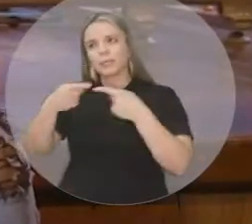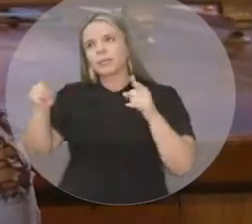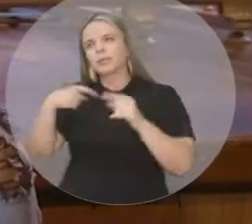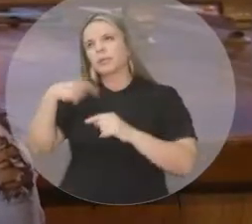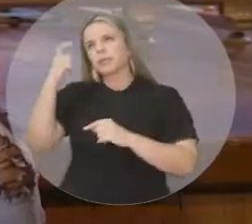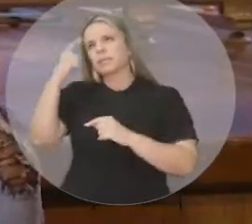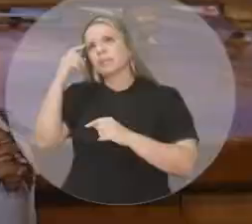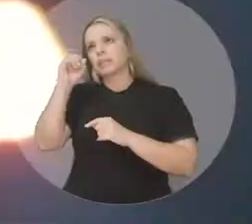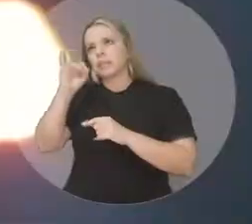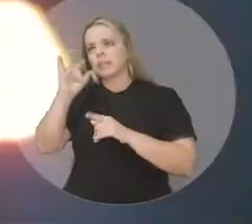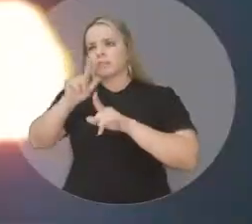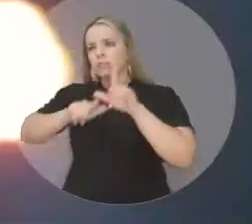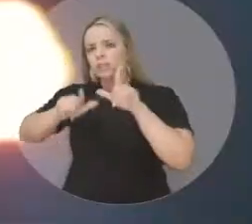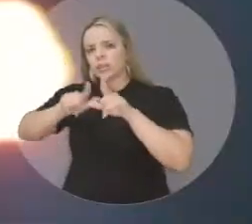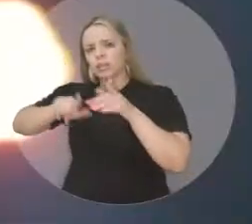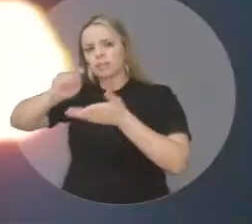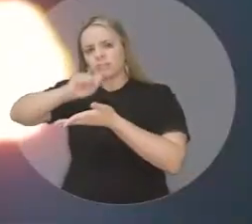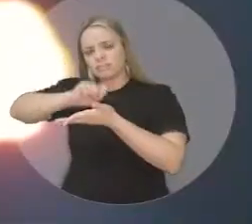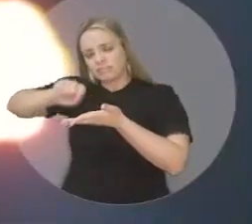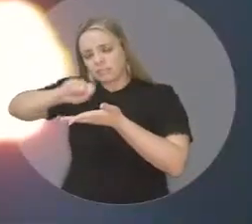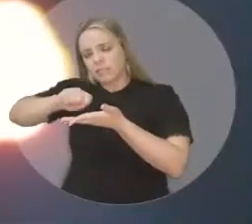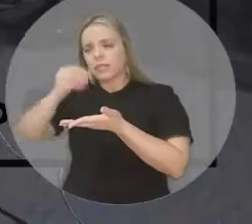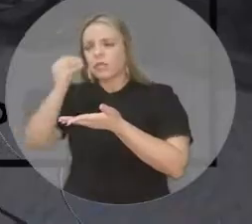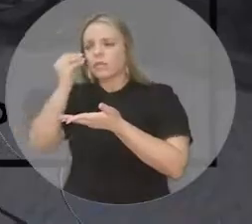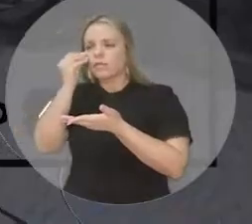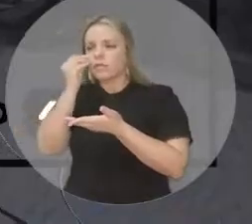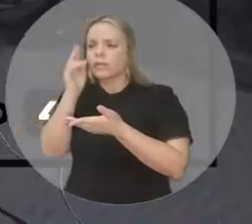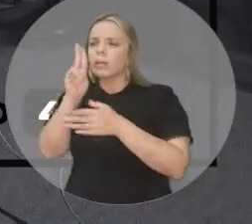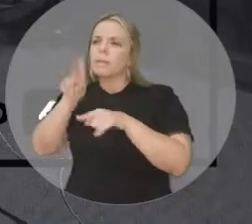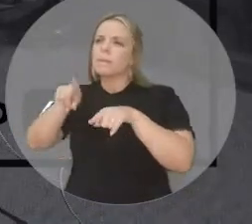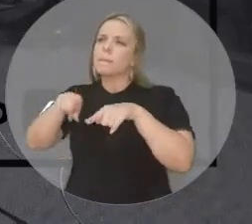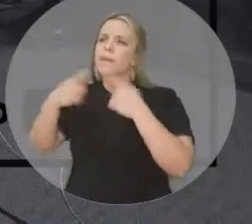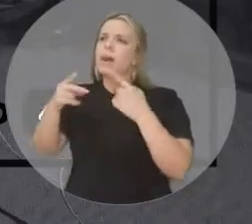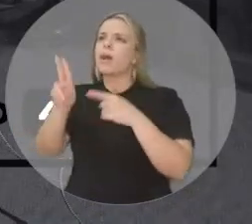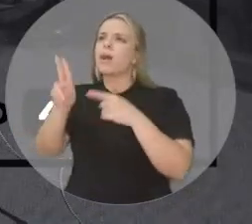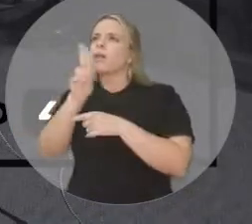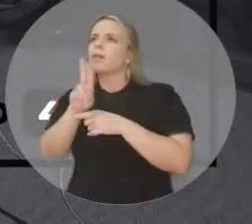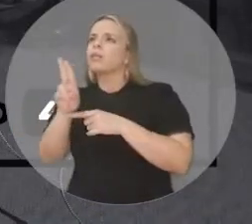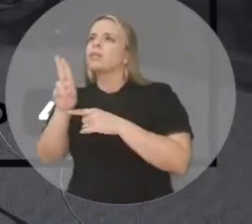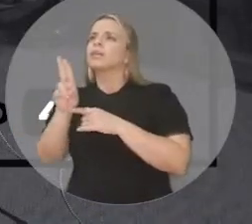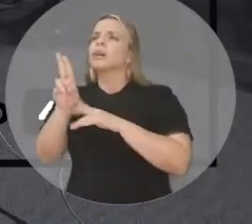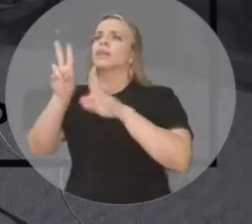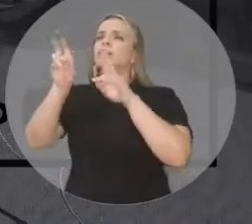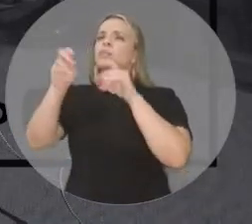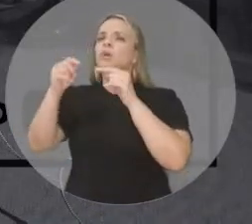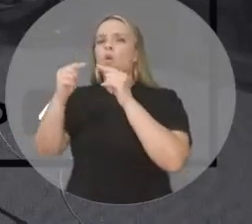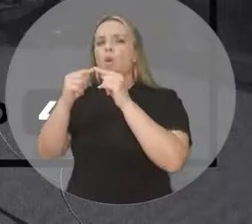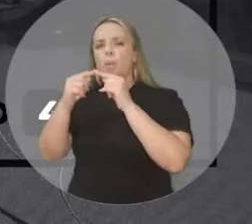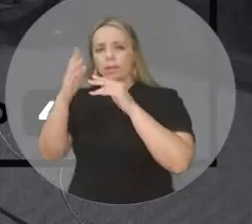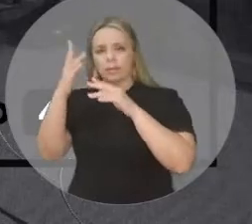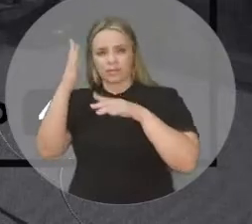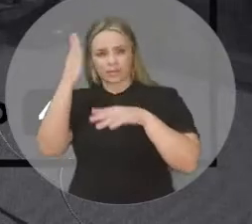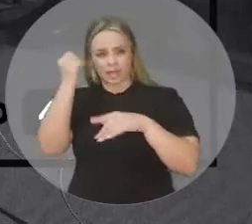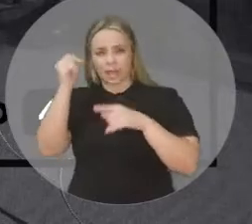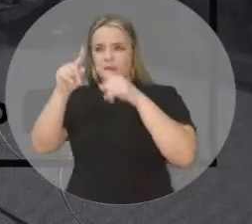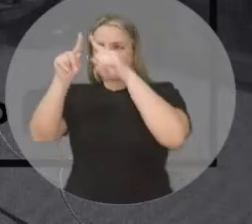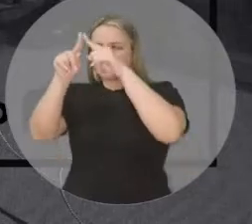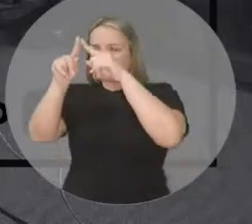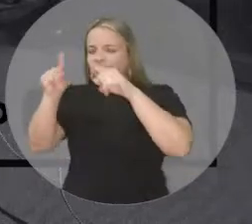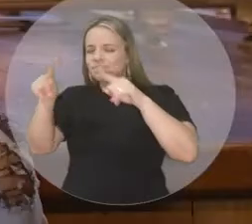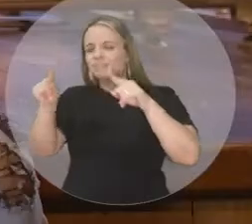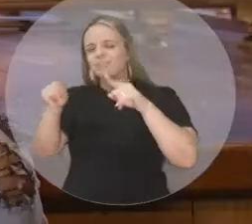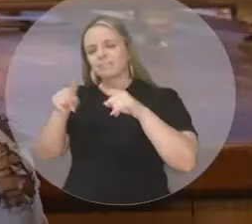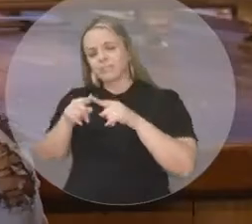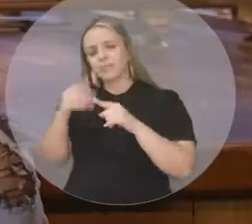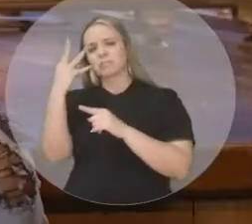para chegar, para entrar nas casas, para entrar nas festas, para entrar nos teatros. É um